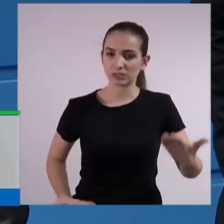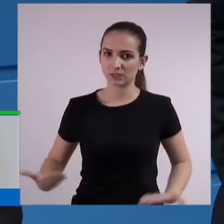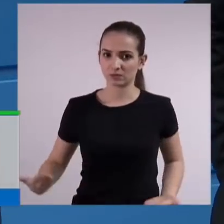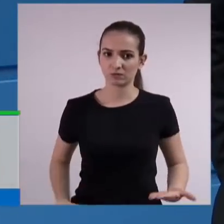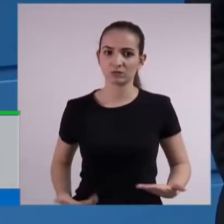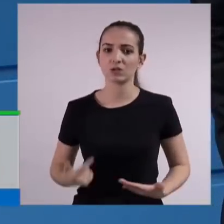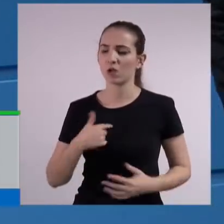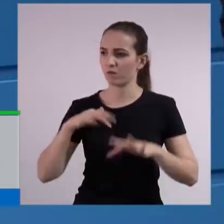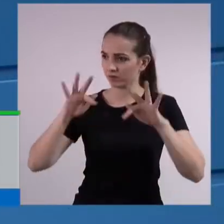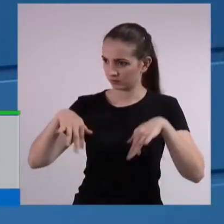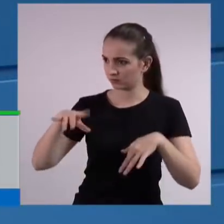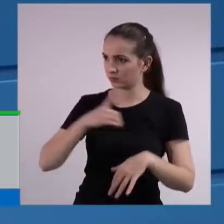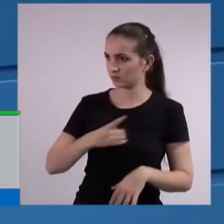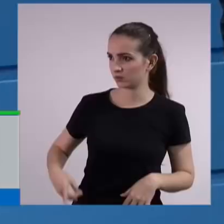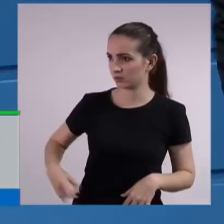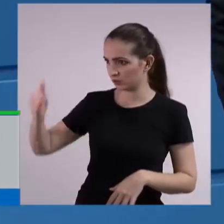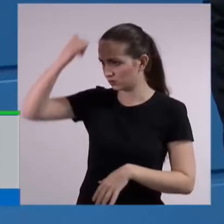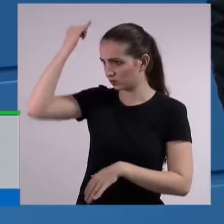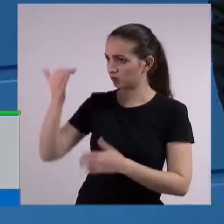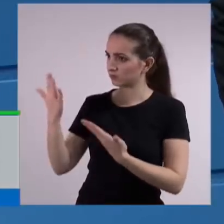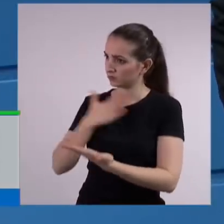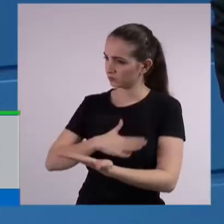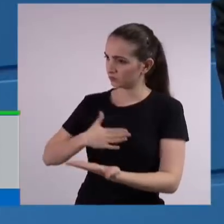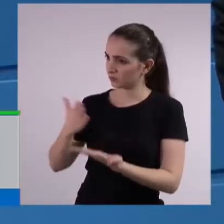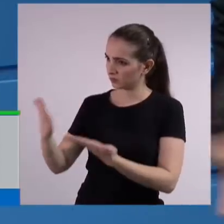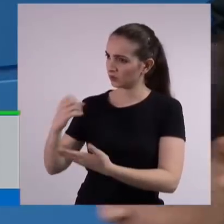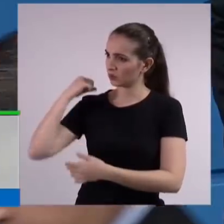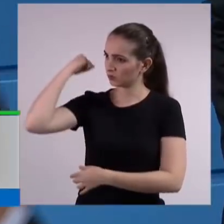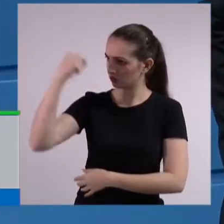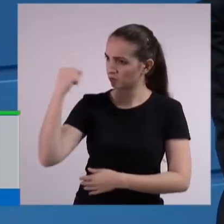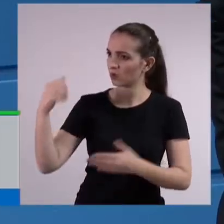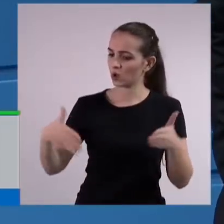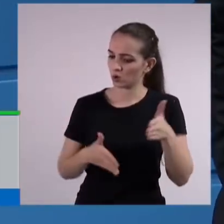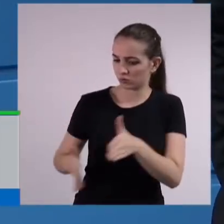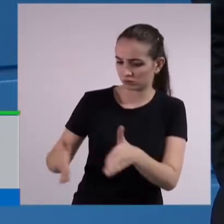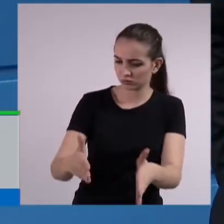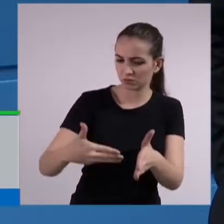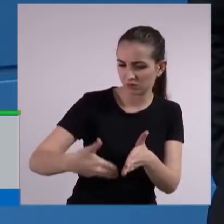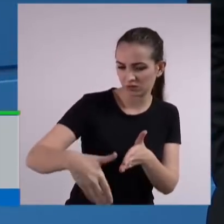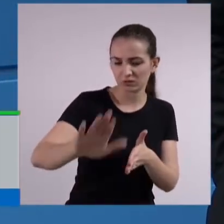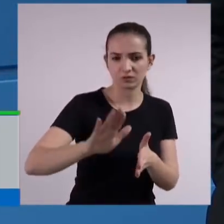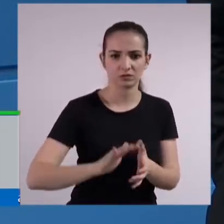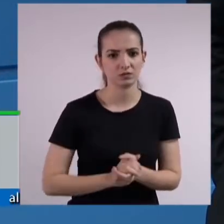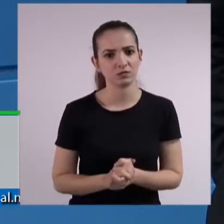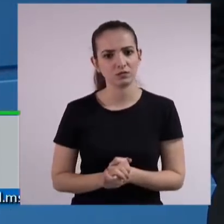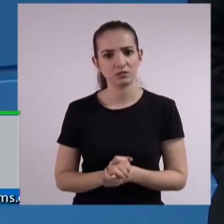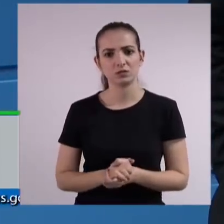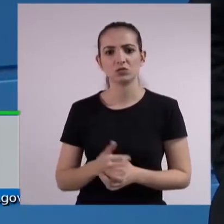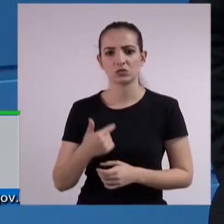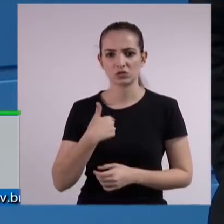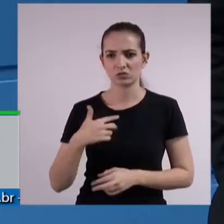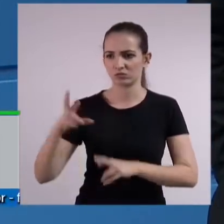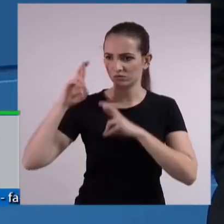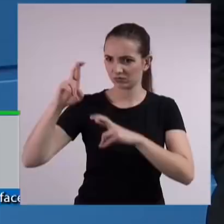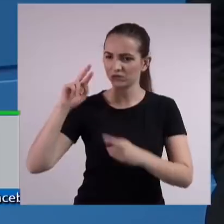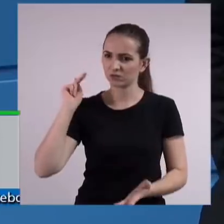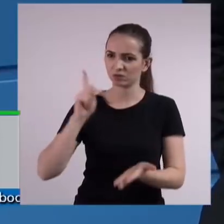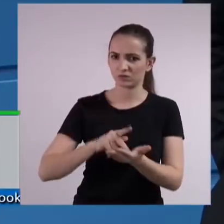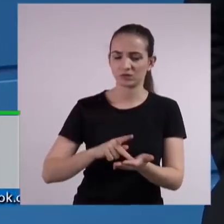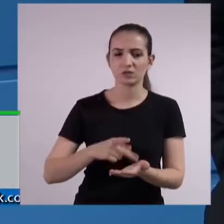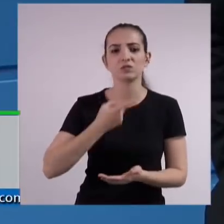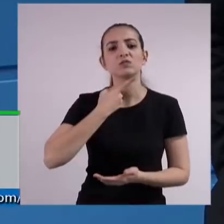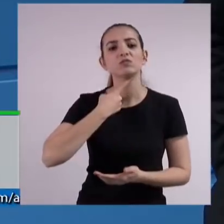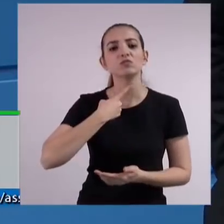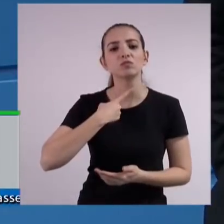Finalizo, deputado Júnior Mock, desejando a Vossa Excelência sucesso nesta caminhada, e eu espero que realmente a